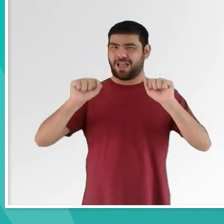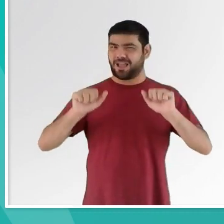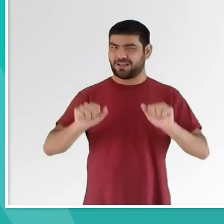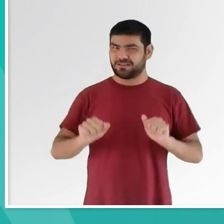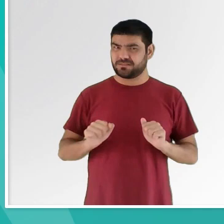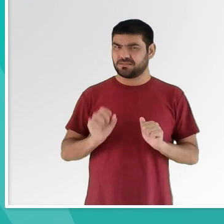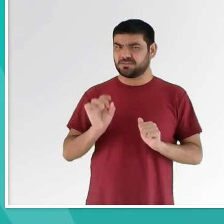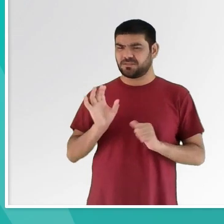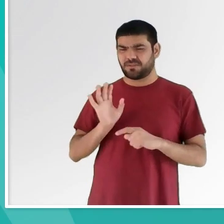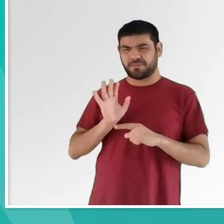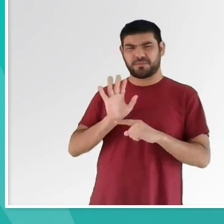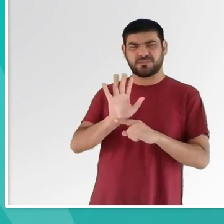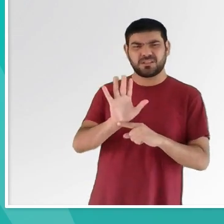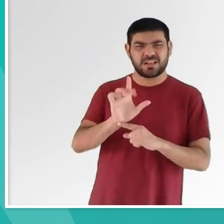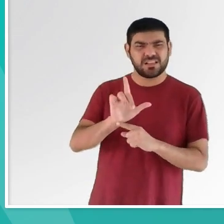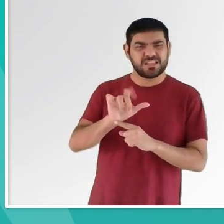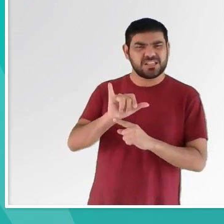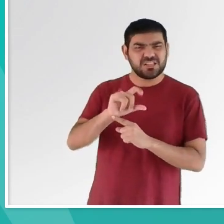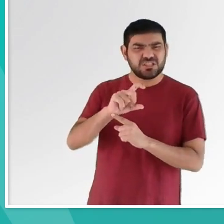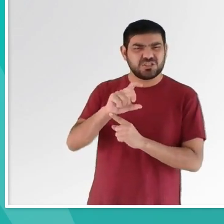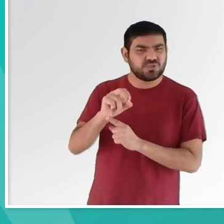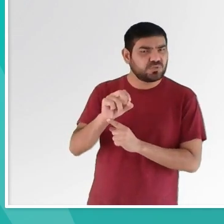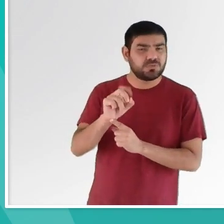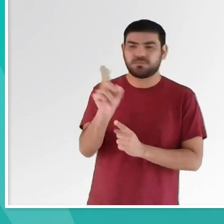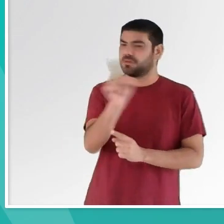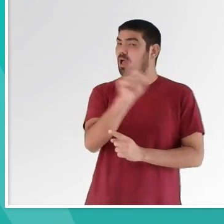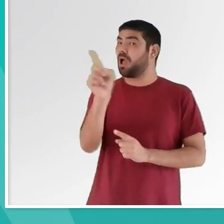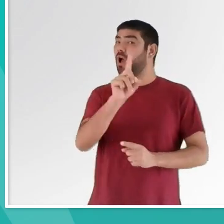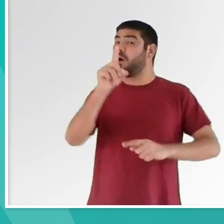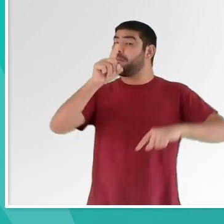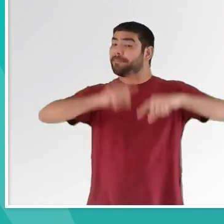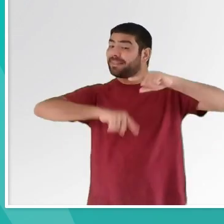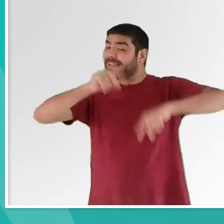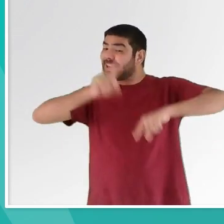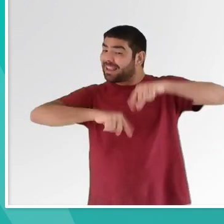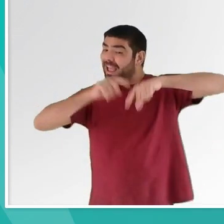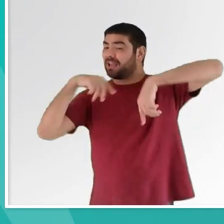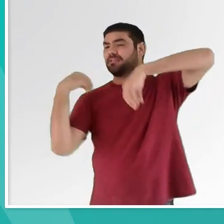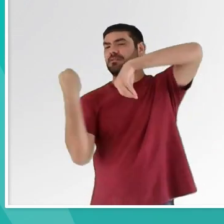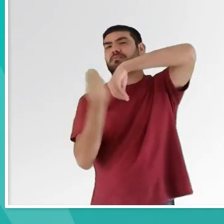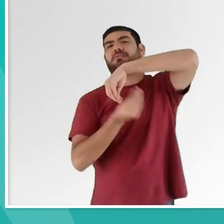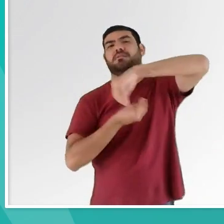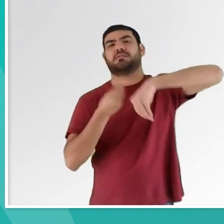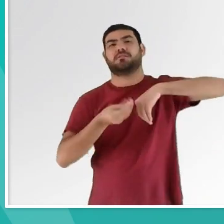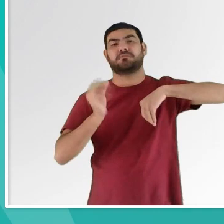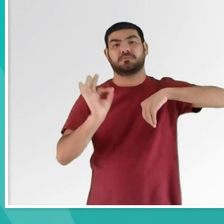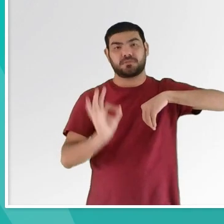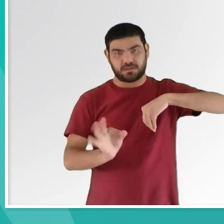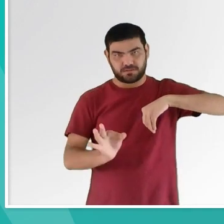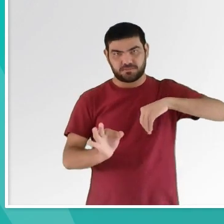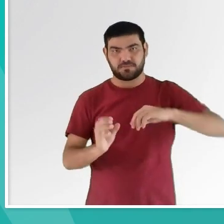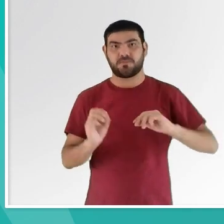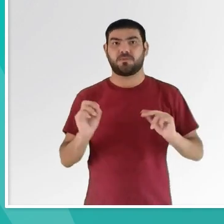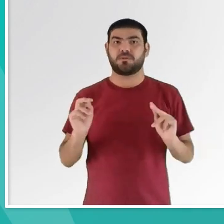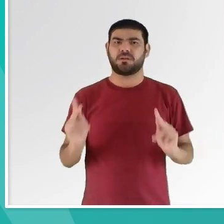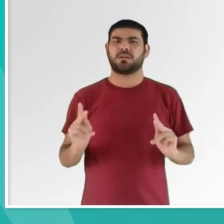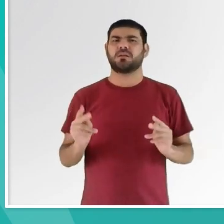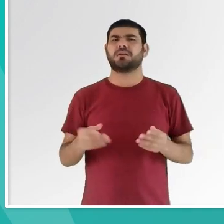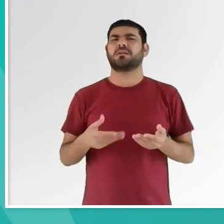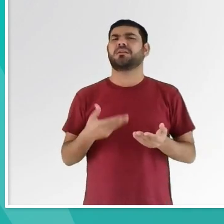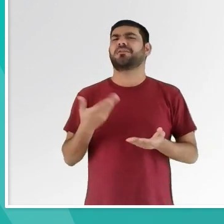ela vai trabalhar com materiais recicláveis, ok? Então, dentro desse conceito, o que seria o